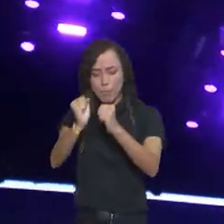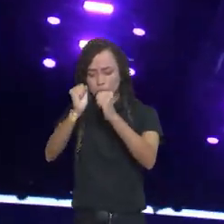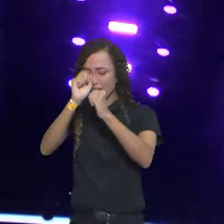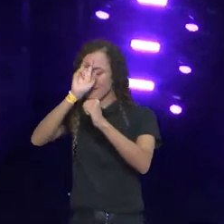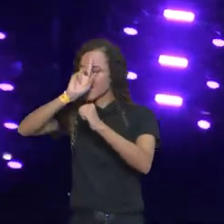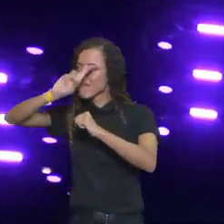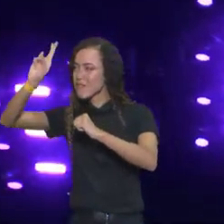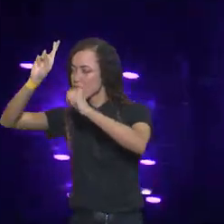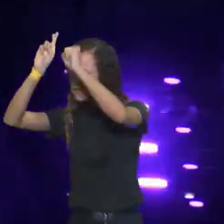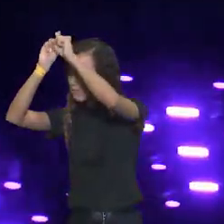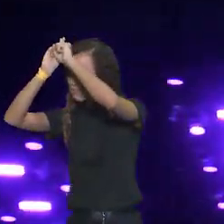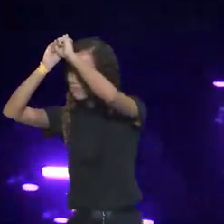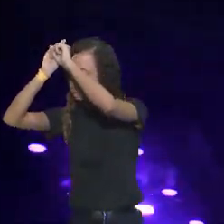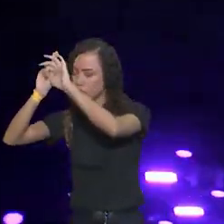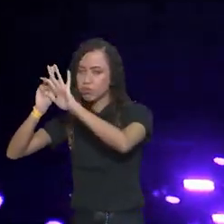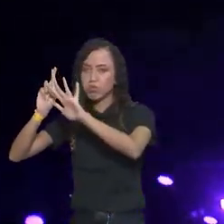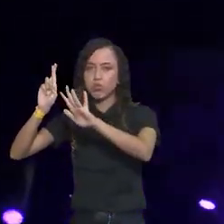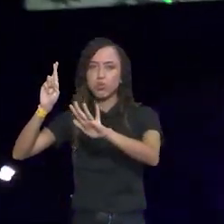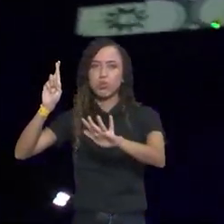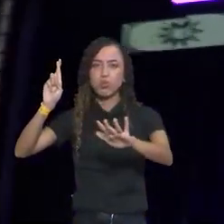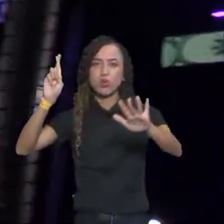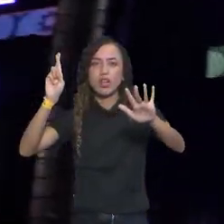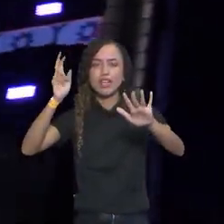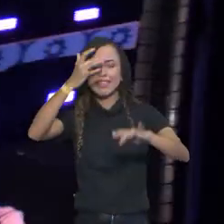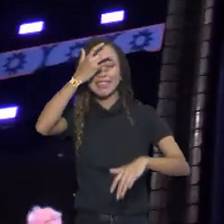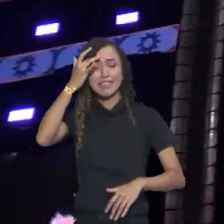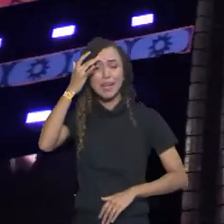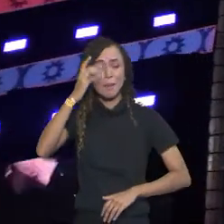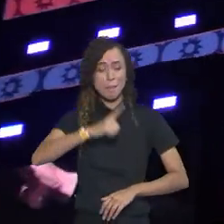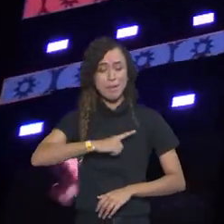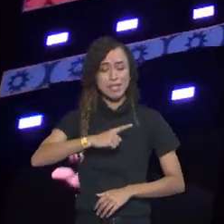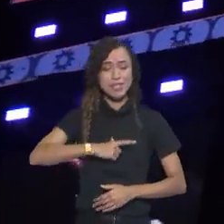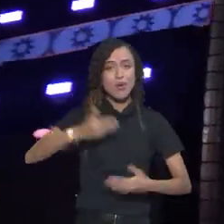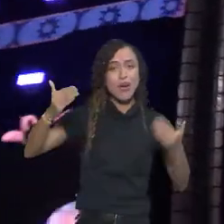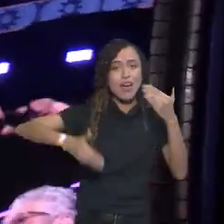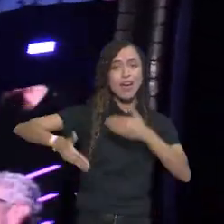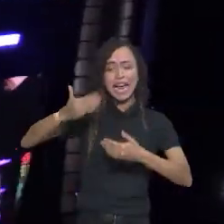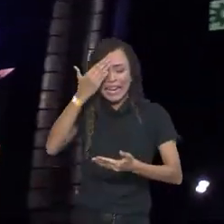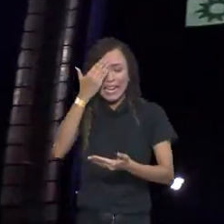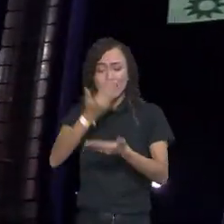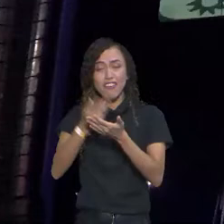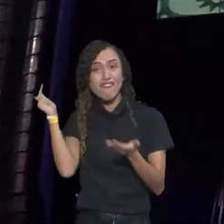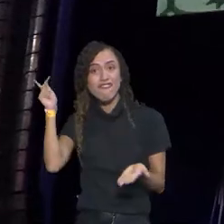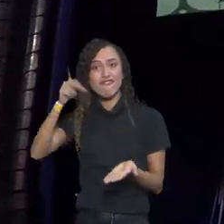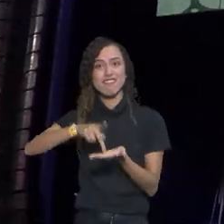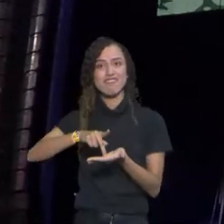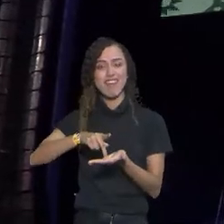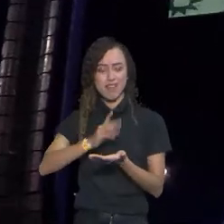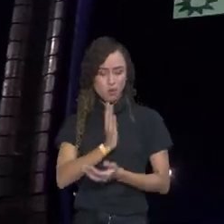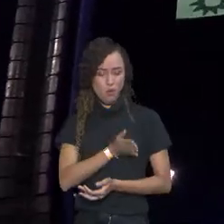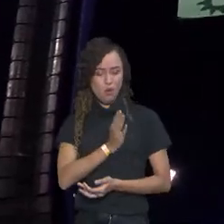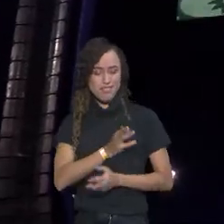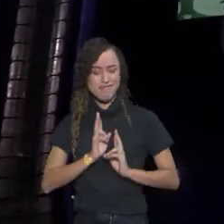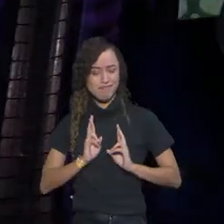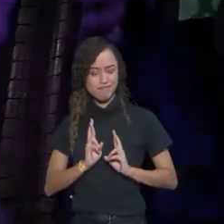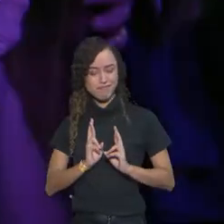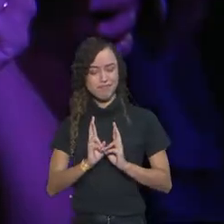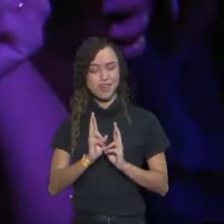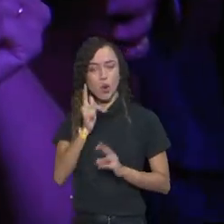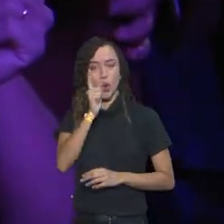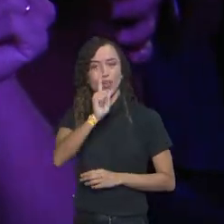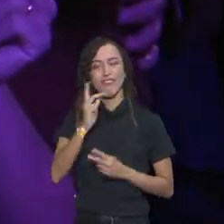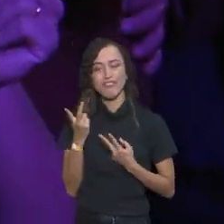porque a pessoas aqui Crendo verdadeiramente e com a expectativa no coração que vão alcançar a Vitória